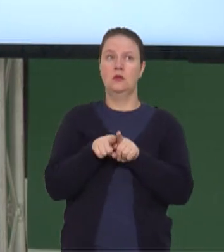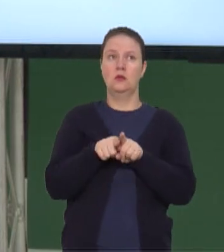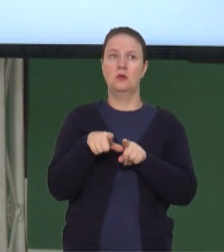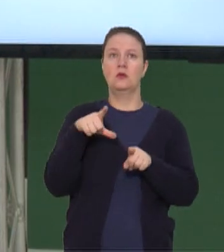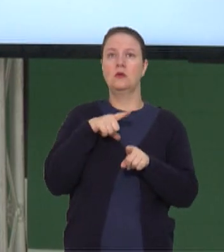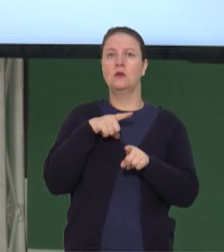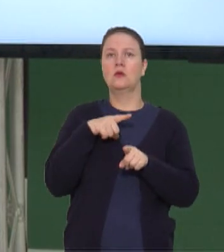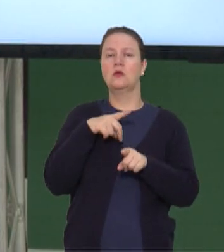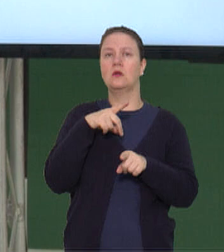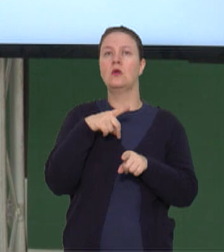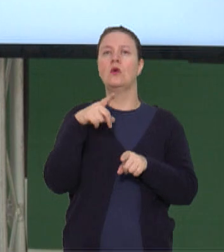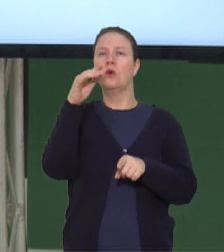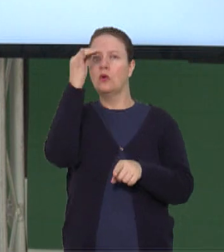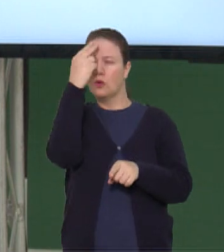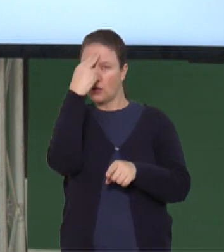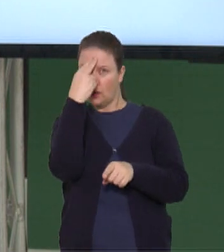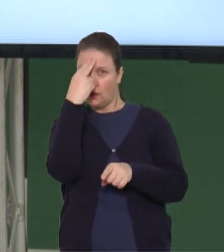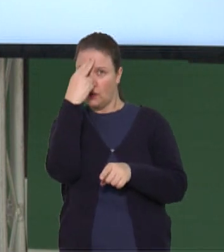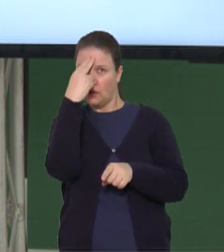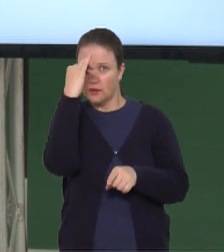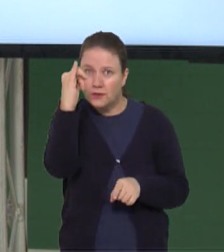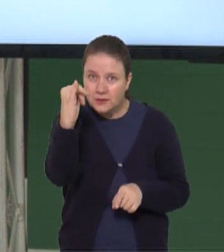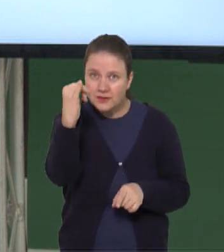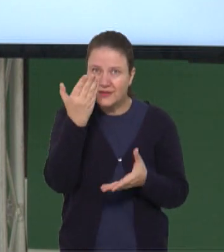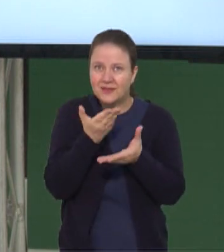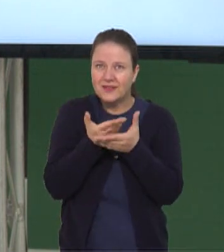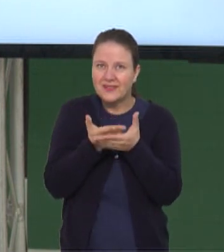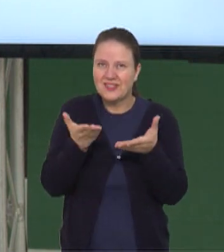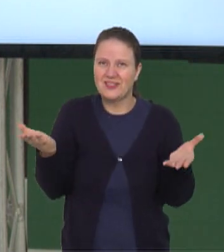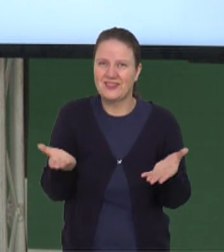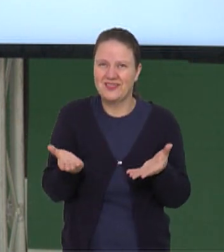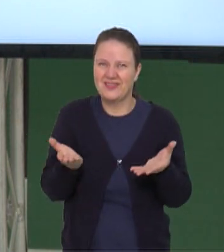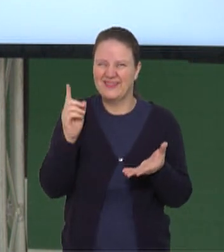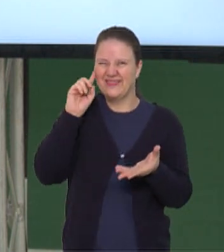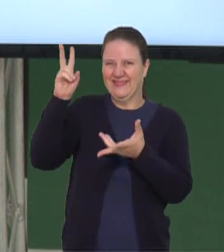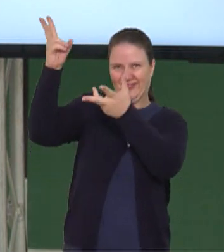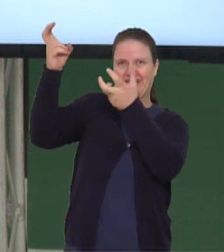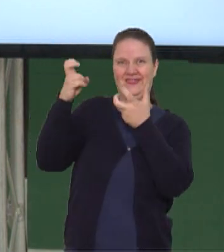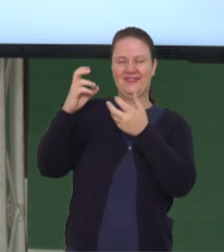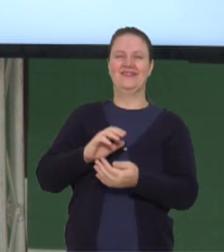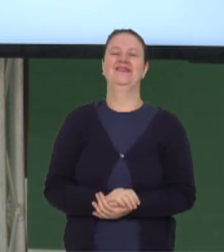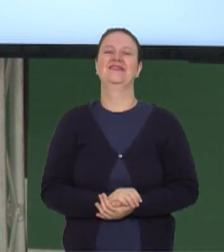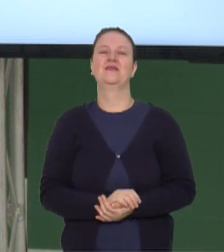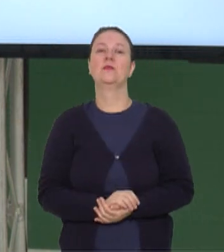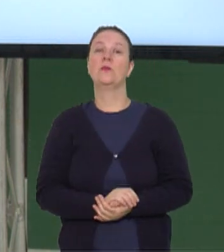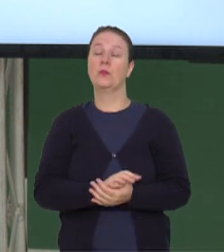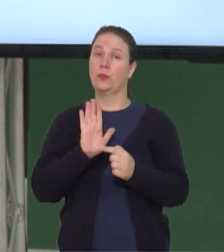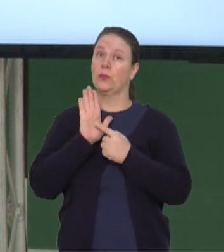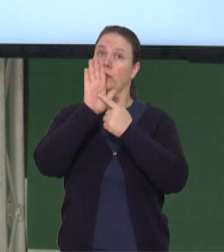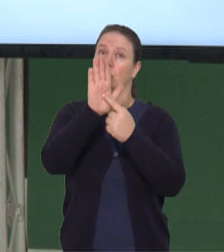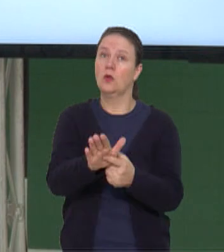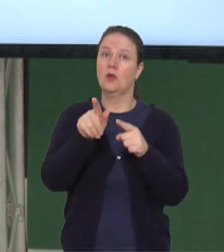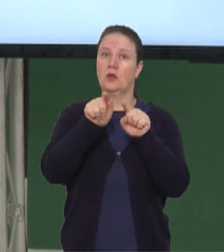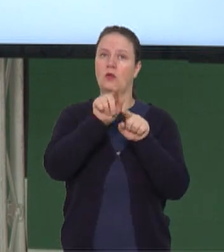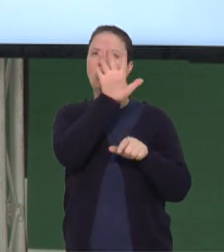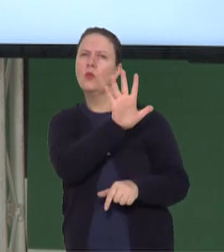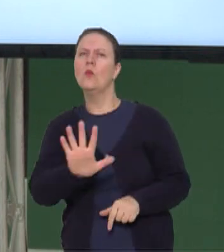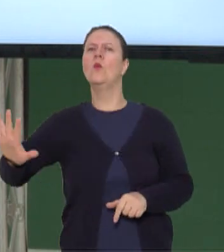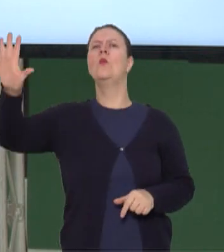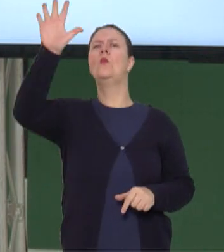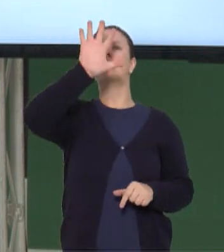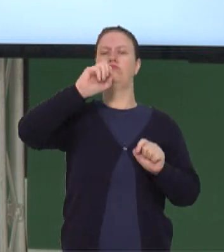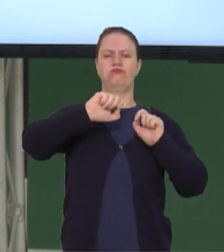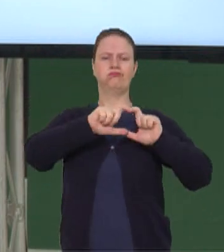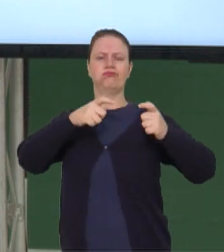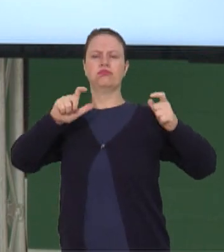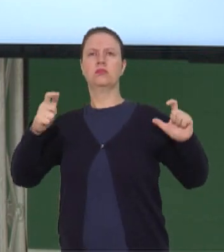está o Haiti que a gente vai estudar hoje aqui, ó, bem localizadinho aqui. Daí agora eu vou mostrar nas sequências mapas que mostram uma